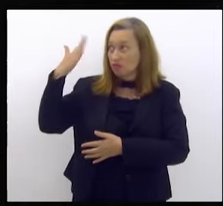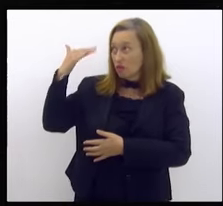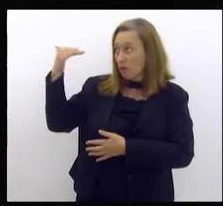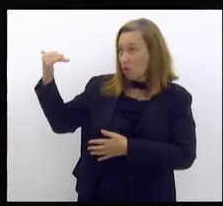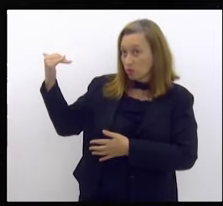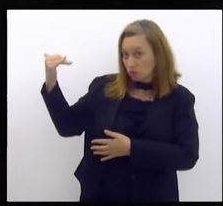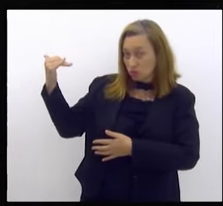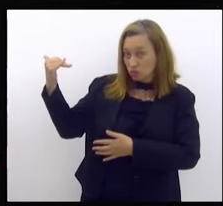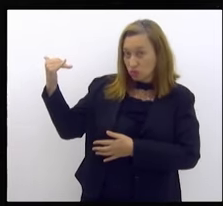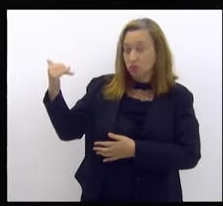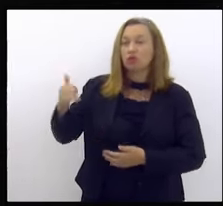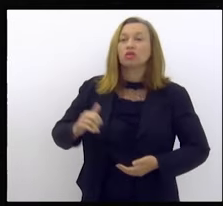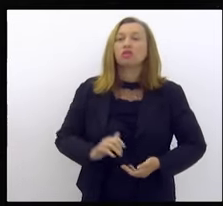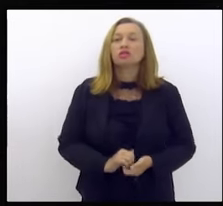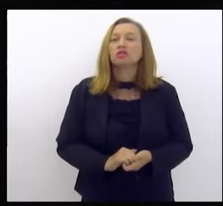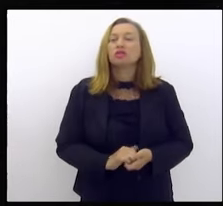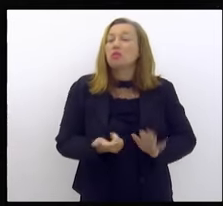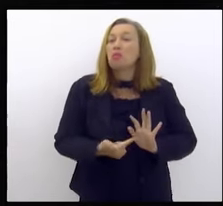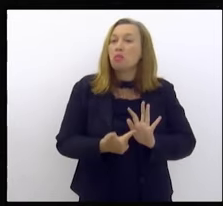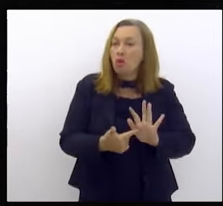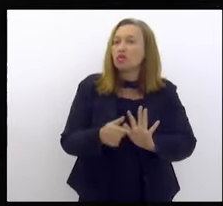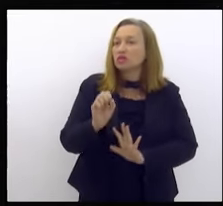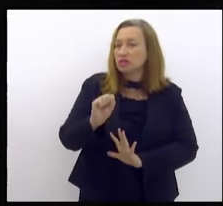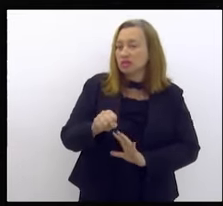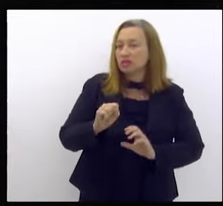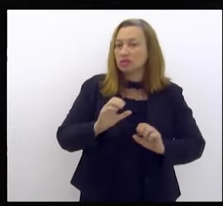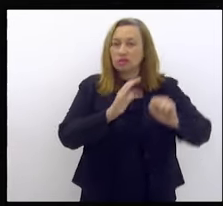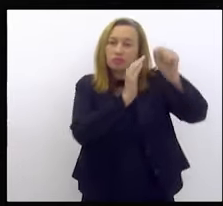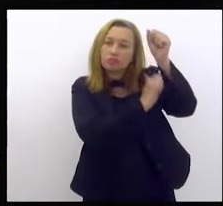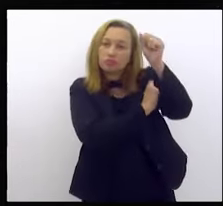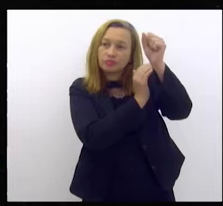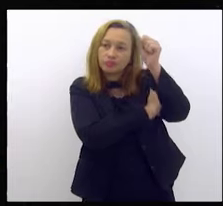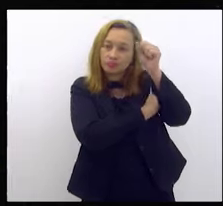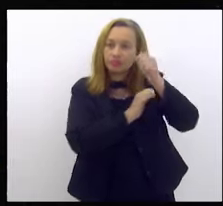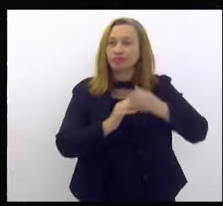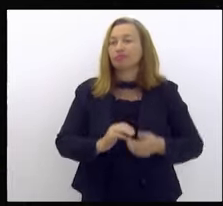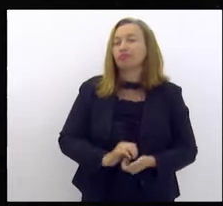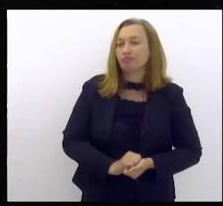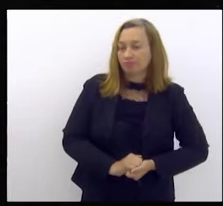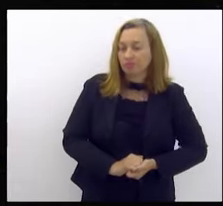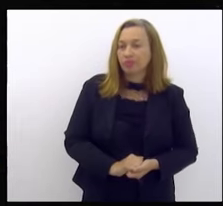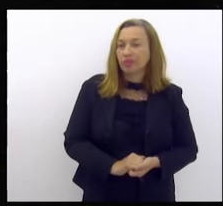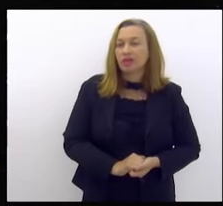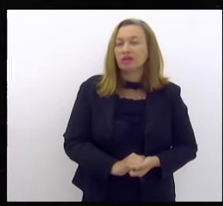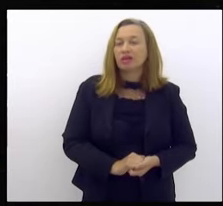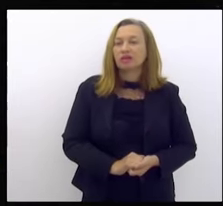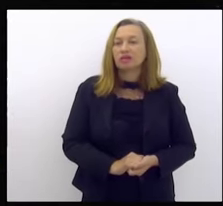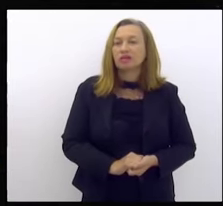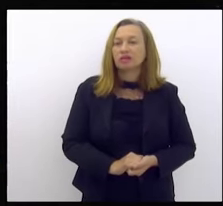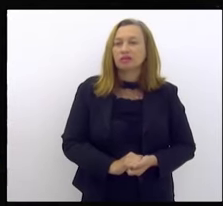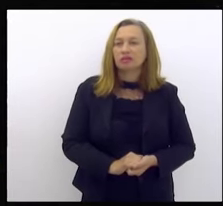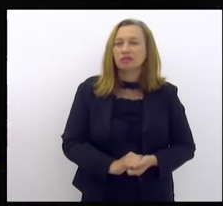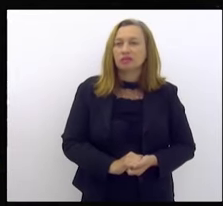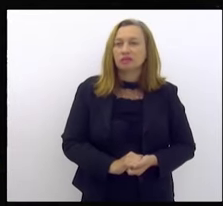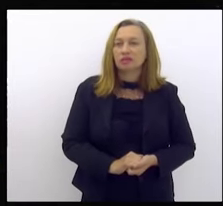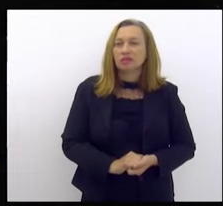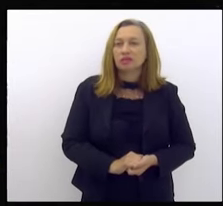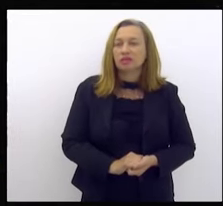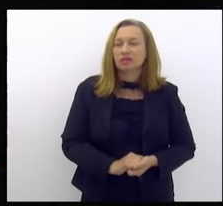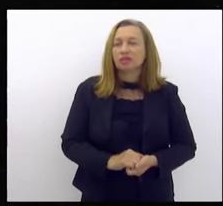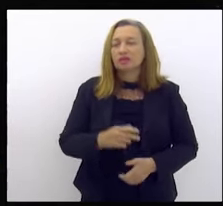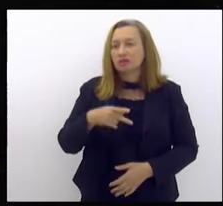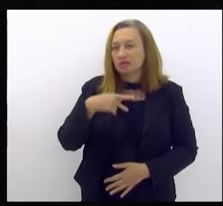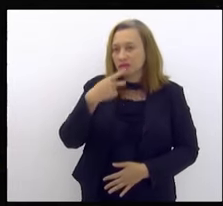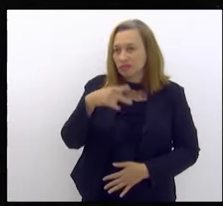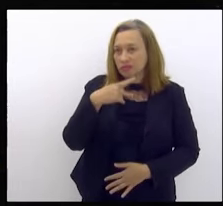hoje figuram no cenário, que mostram, sim, um empoderamento estético, um empoderamento da sua fala,